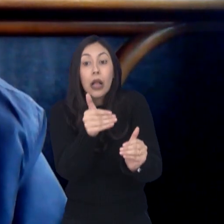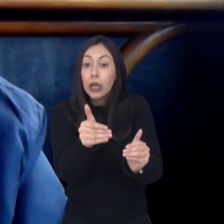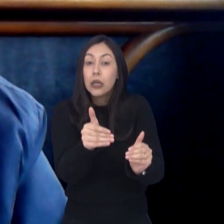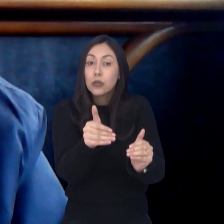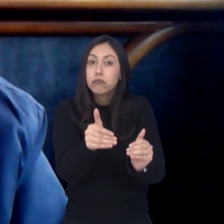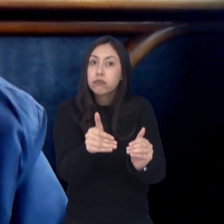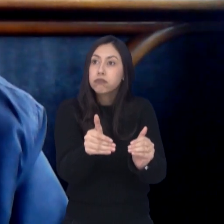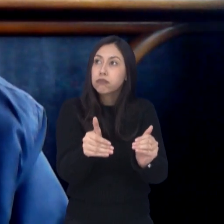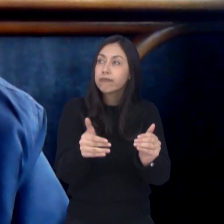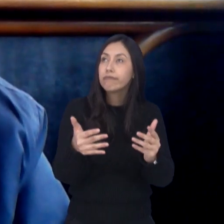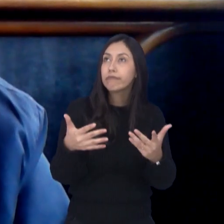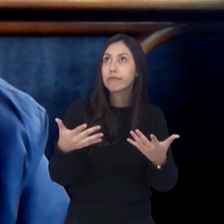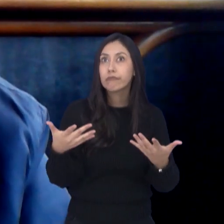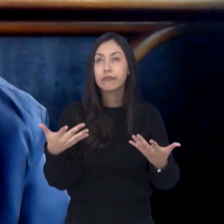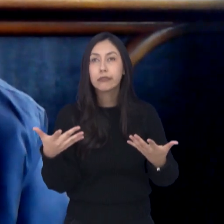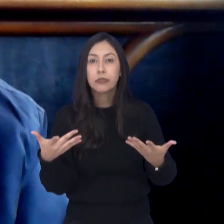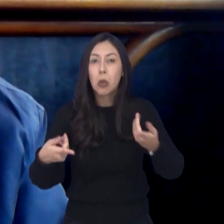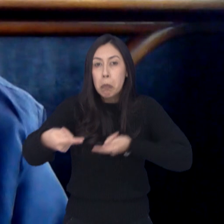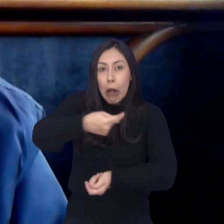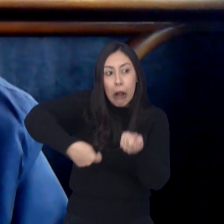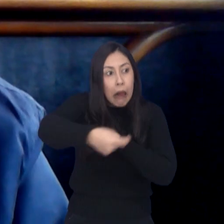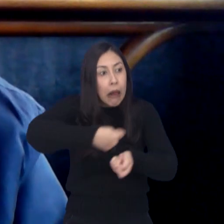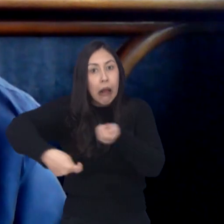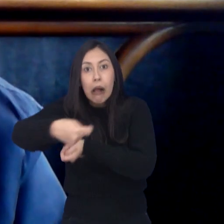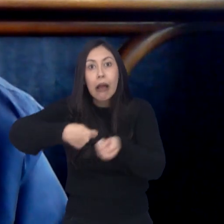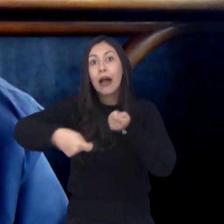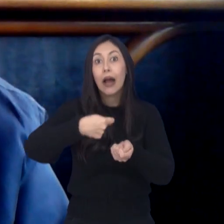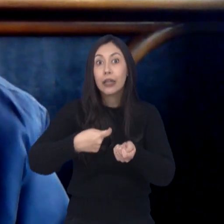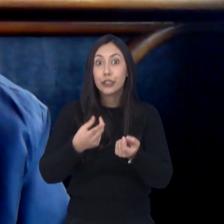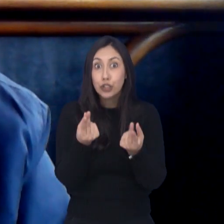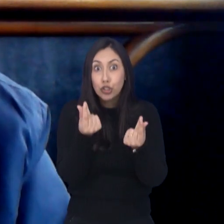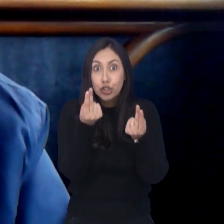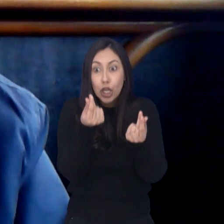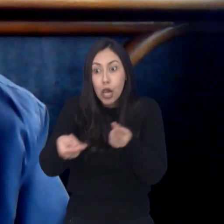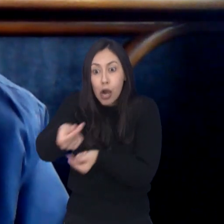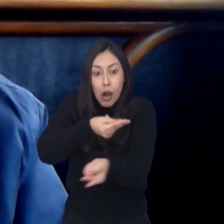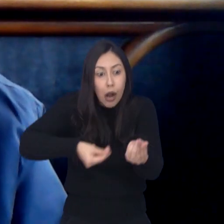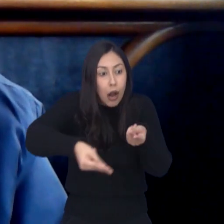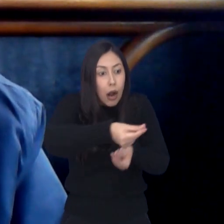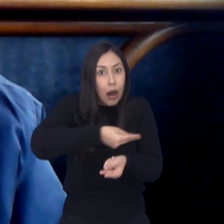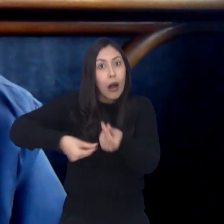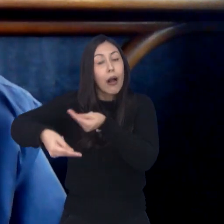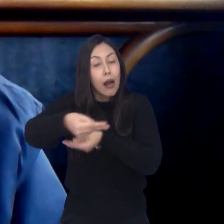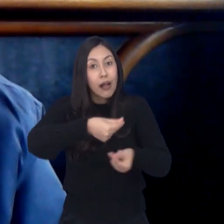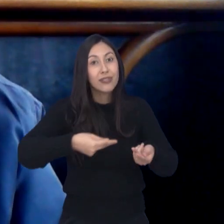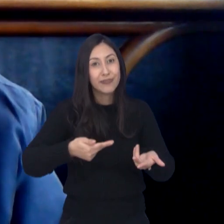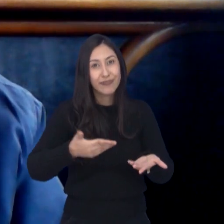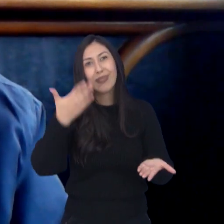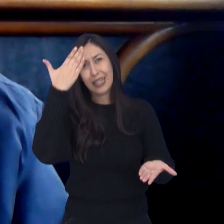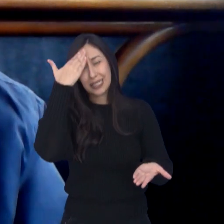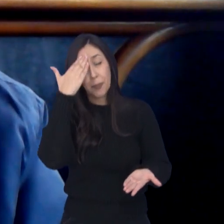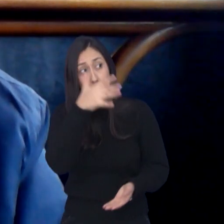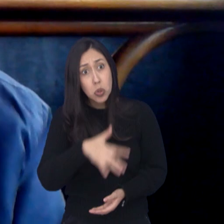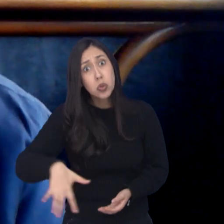movimento mais ágil e com mais dinheiro correndo. Você sabe que a dificuldade está para todo